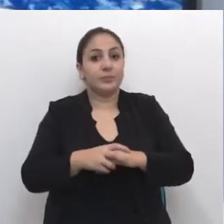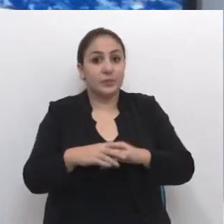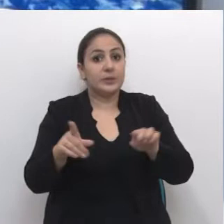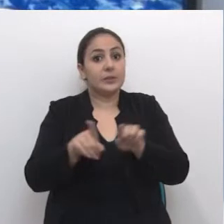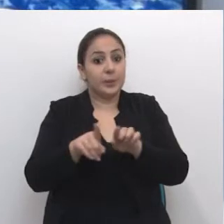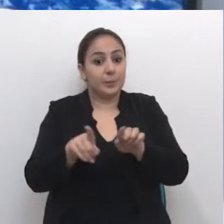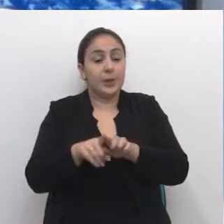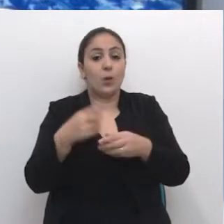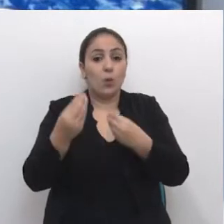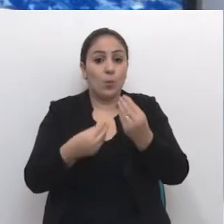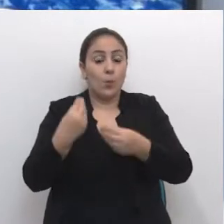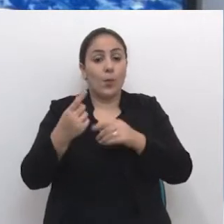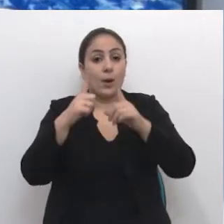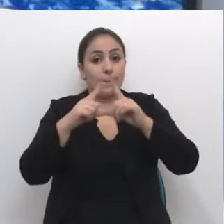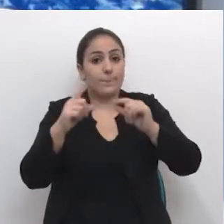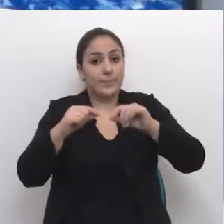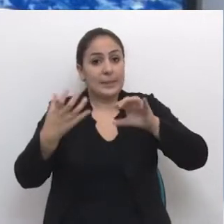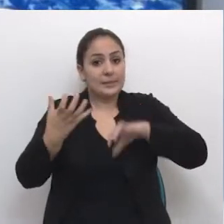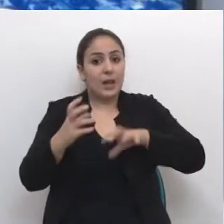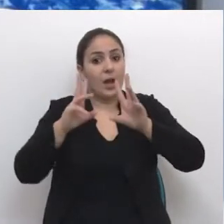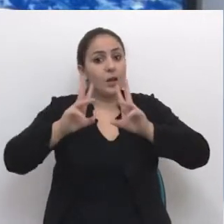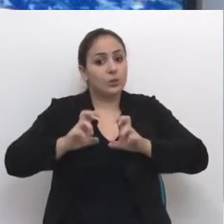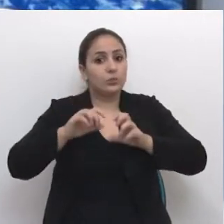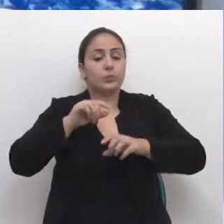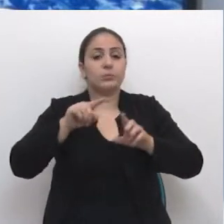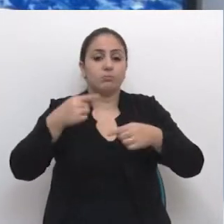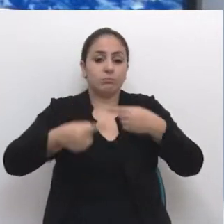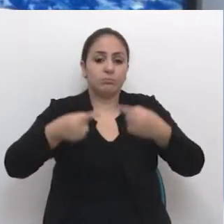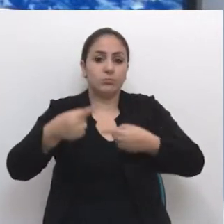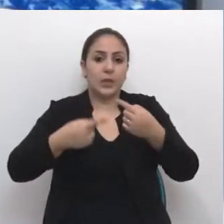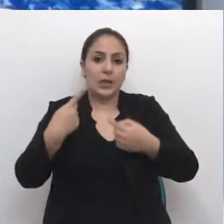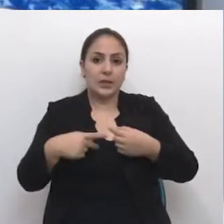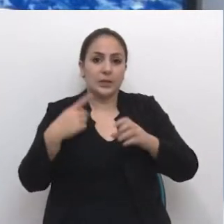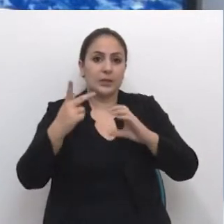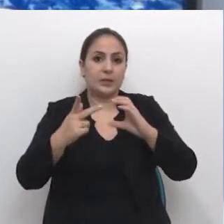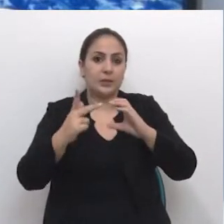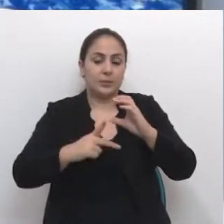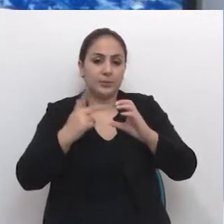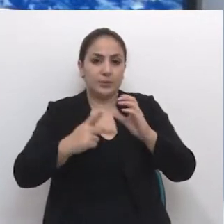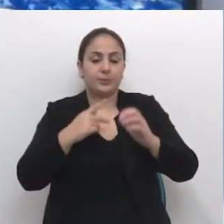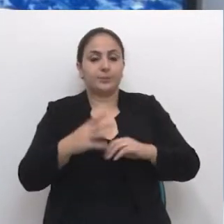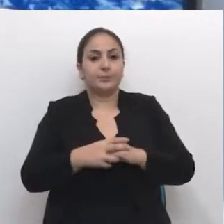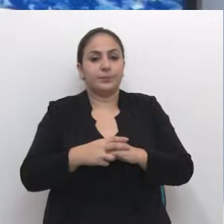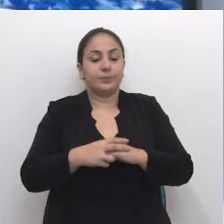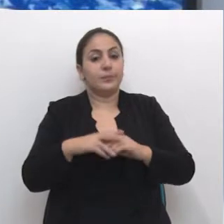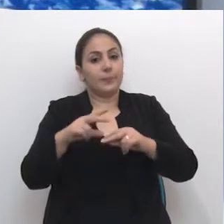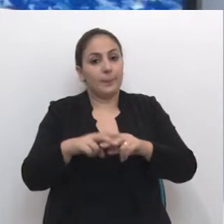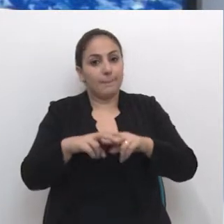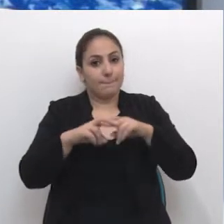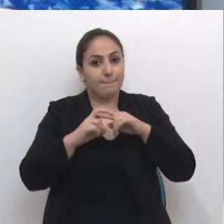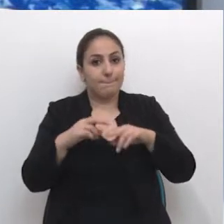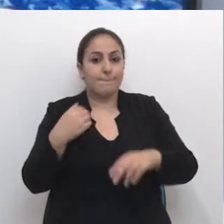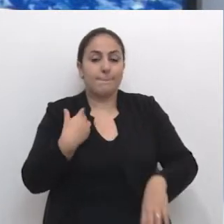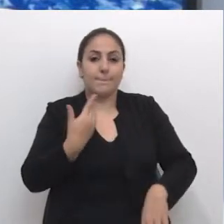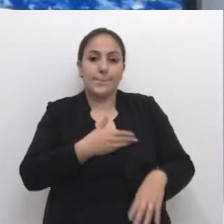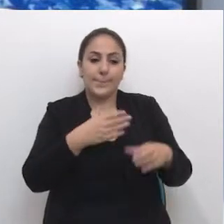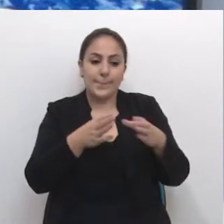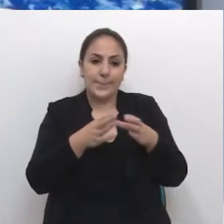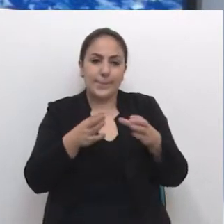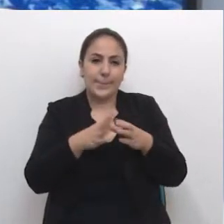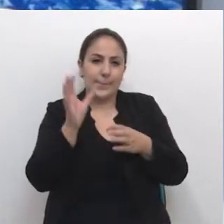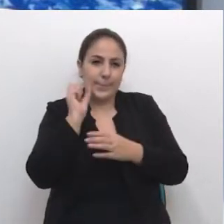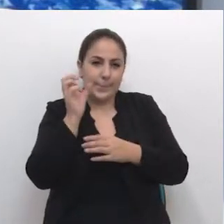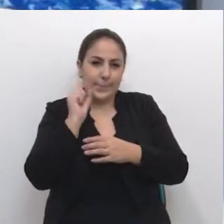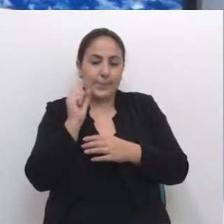E assim como em Brasília, o assunto também repercutiu aqui na Câmara Municipal. Por isso, a nossa